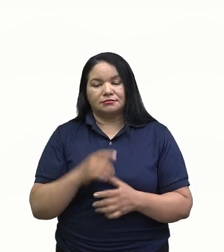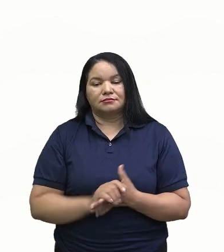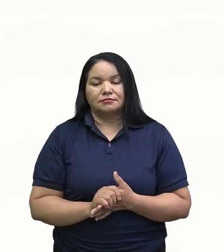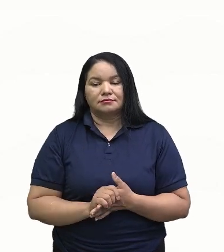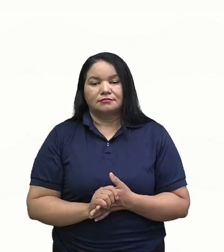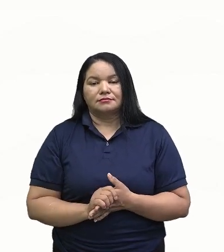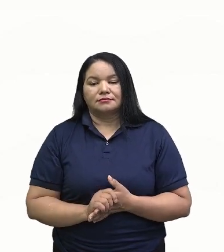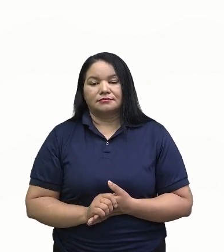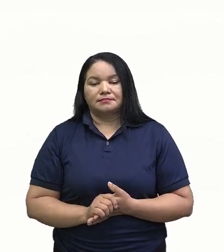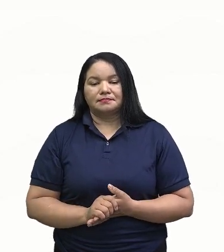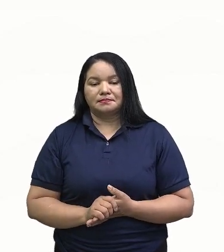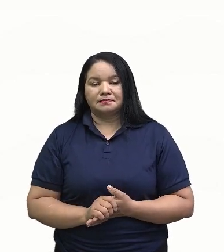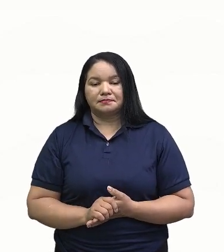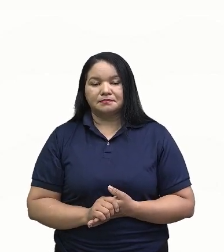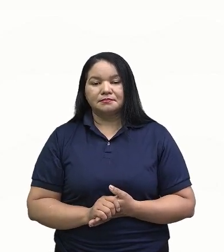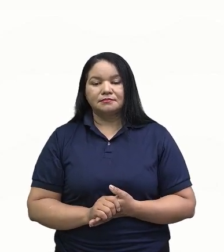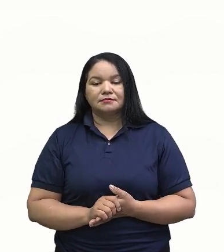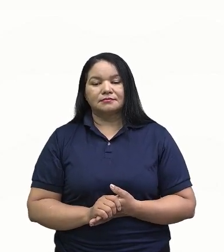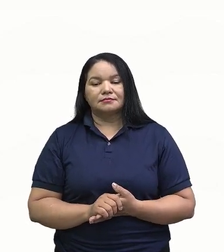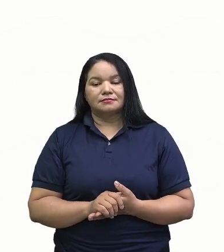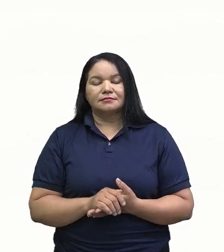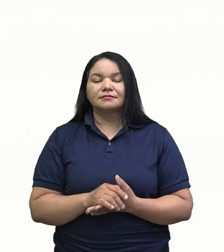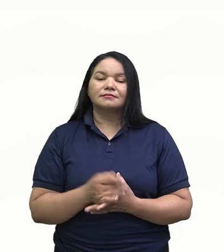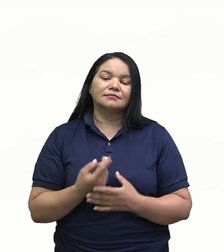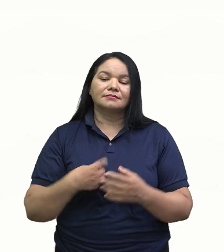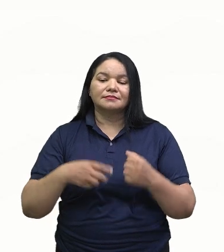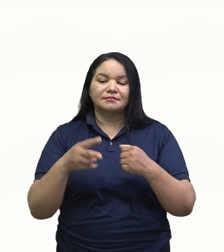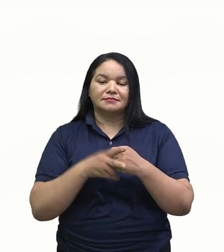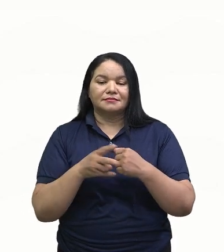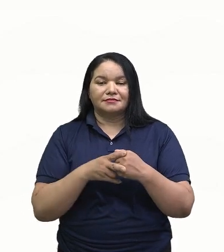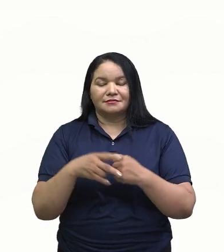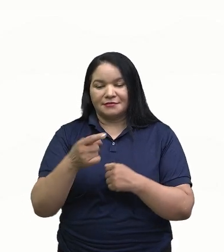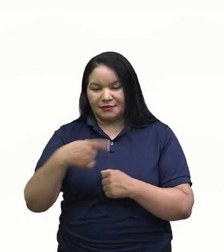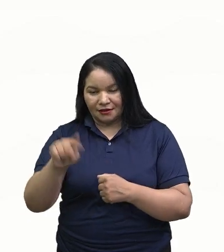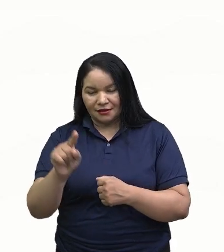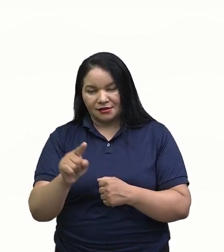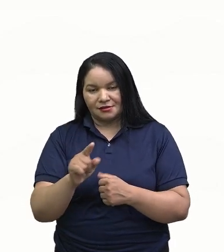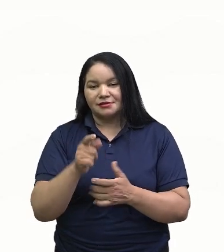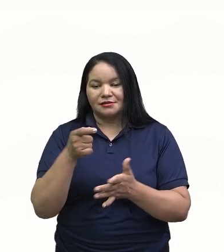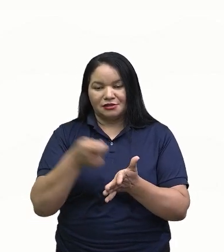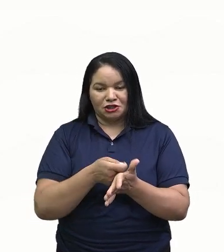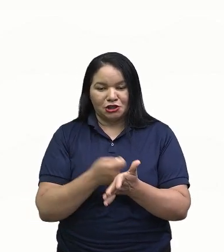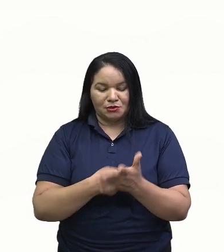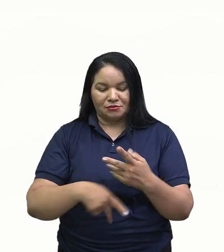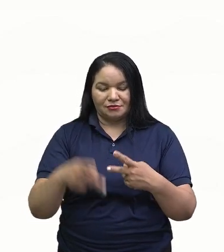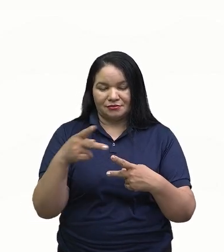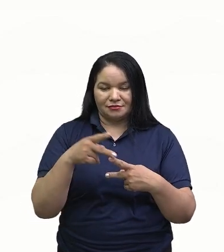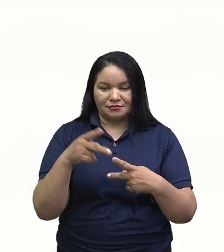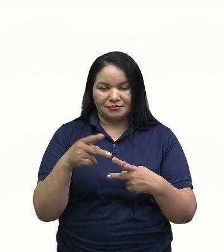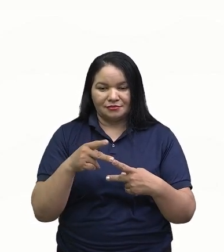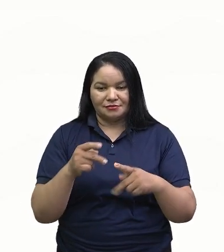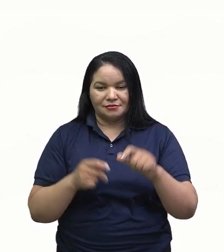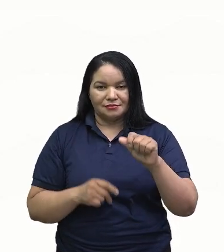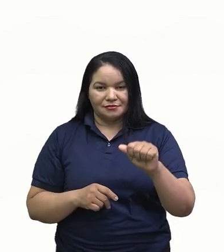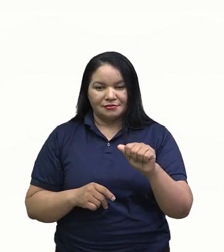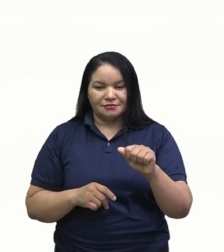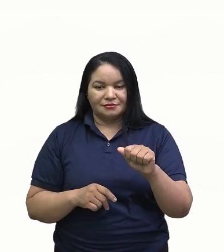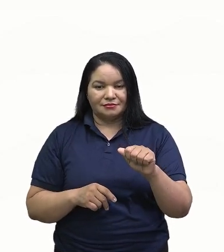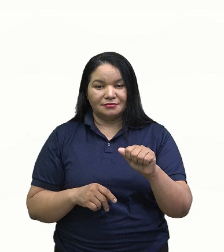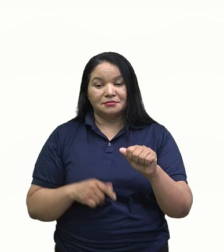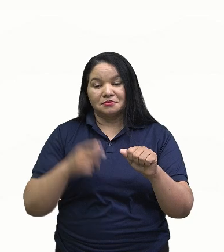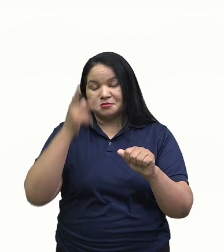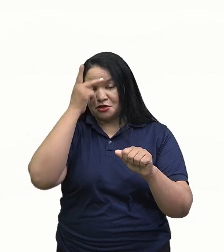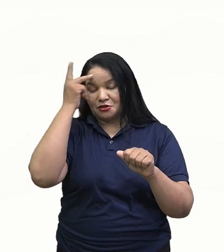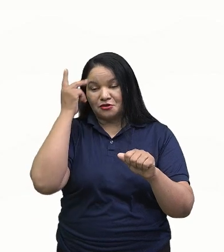muda. Então, o verbo ir, ele exige uma preposição a, porque quem vai a